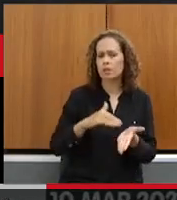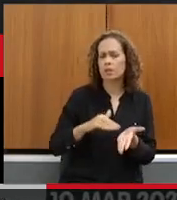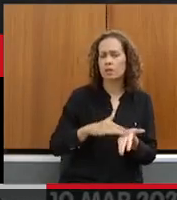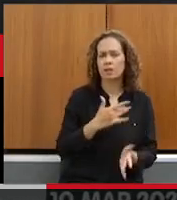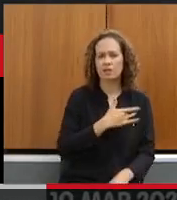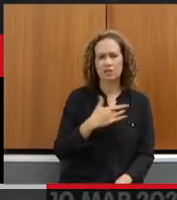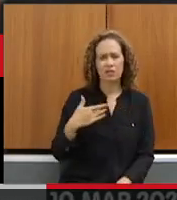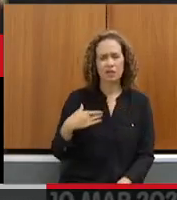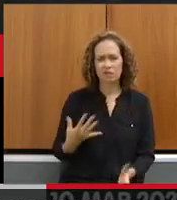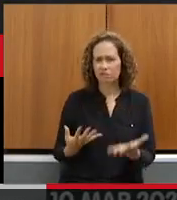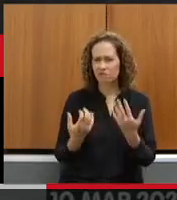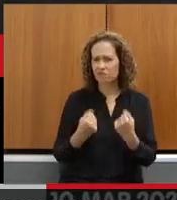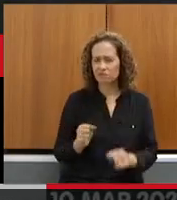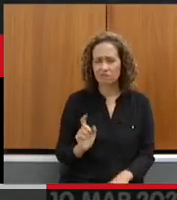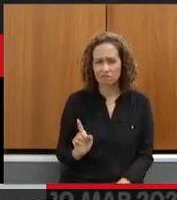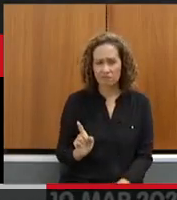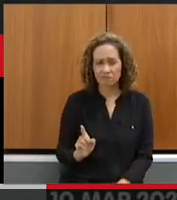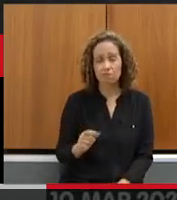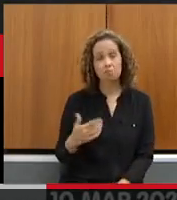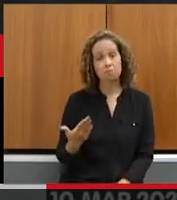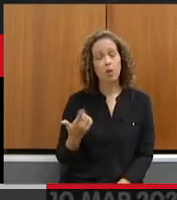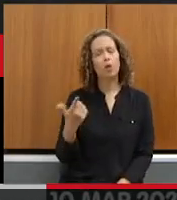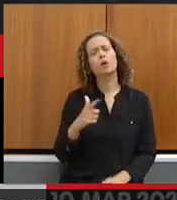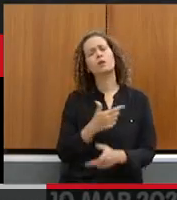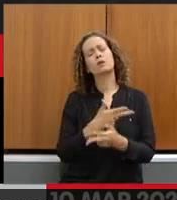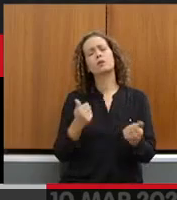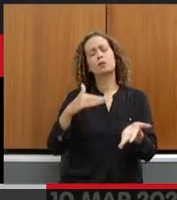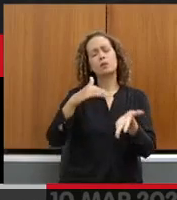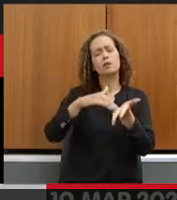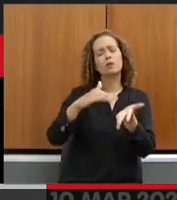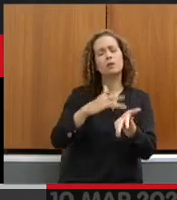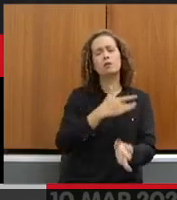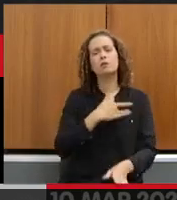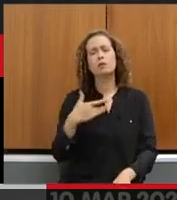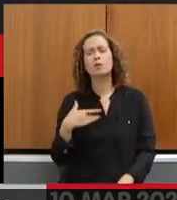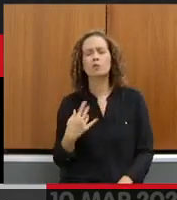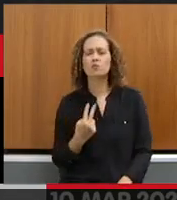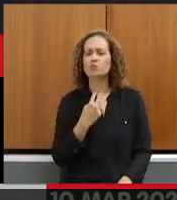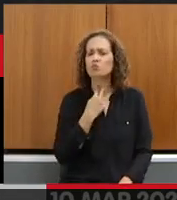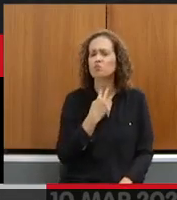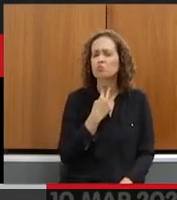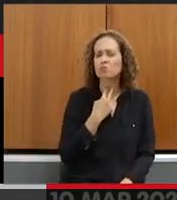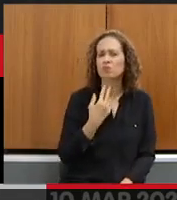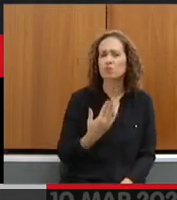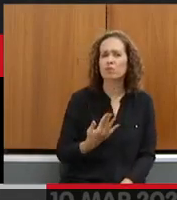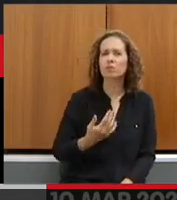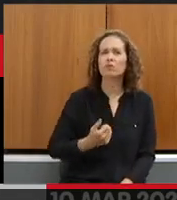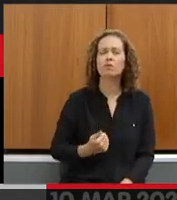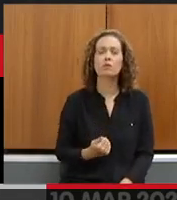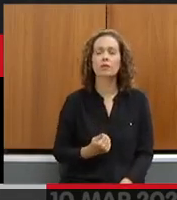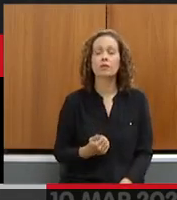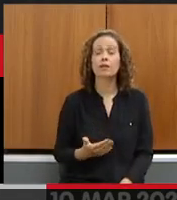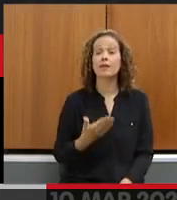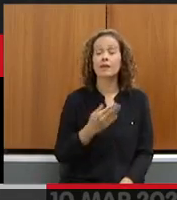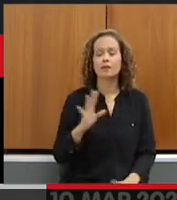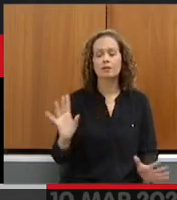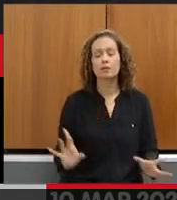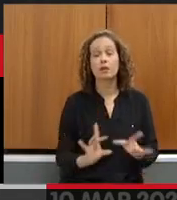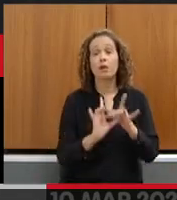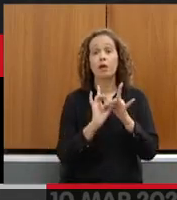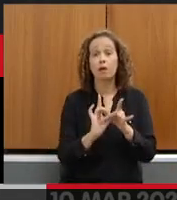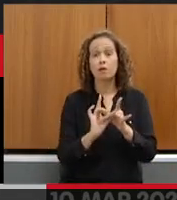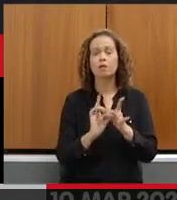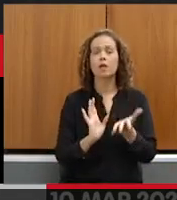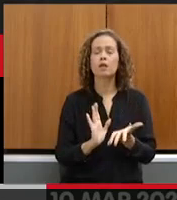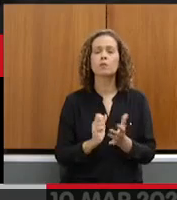secretaria de saúde e outra coisa a secretaria de saúde não poderia ser é se esse elo entre